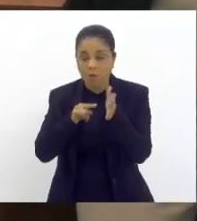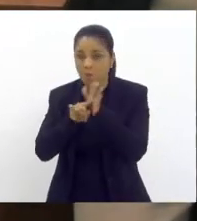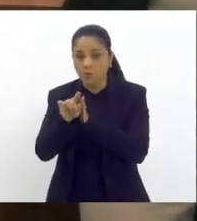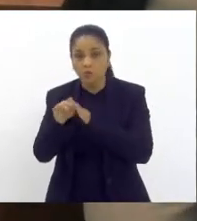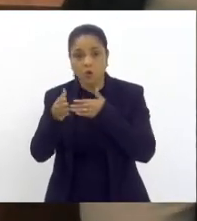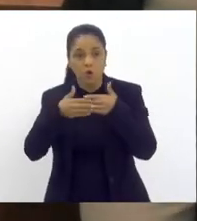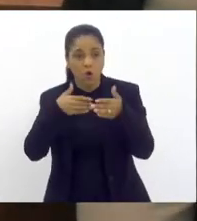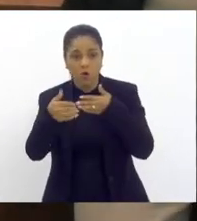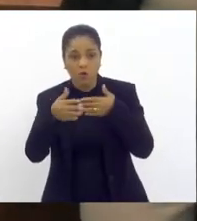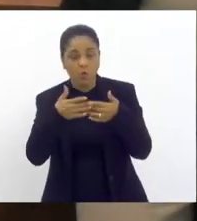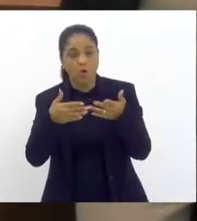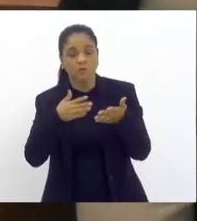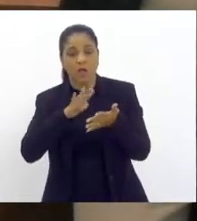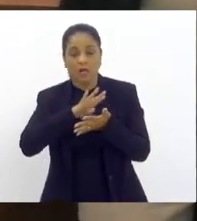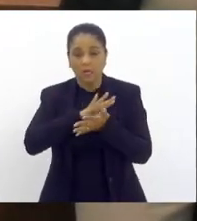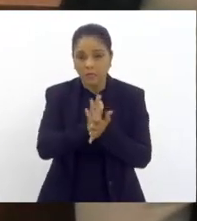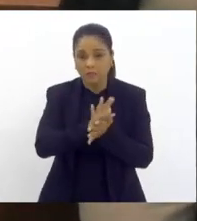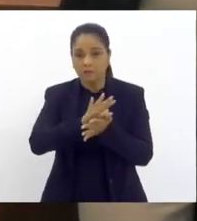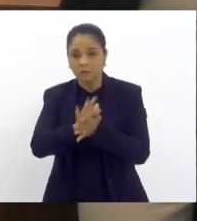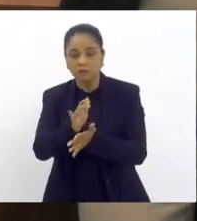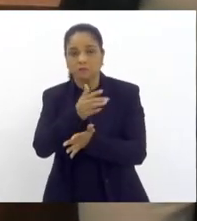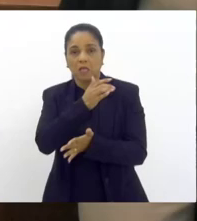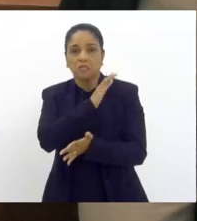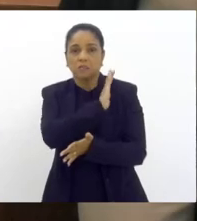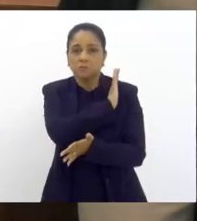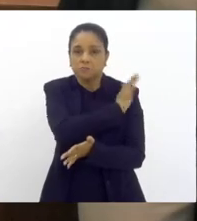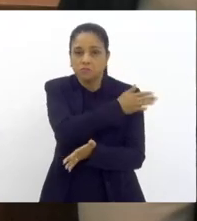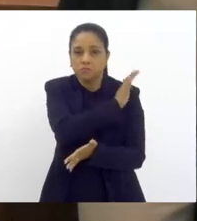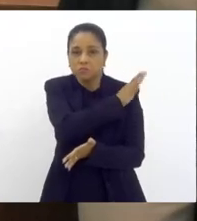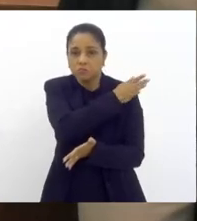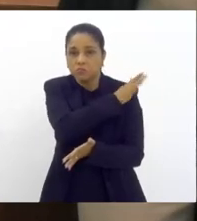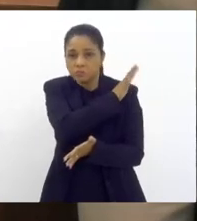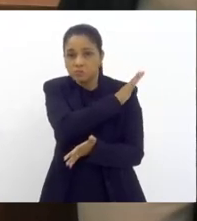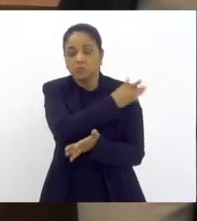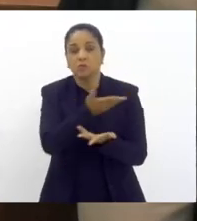coisa, nós estamos discriminados. Eu tenho uma filha,